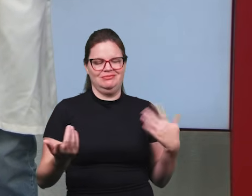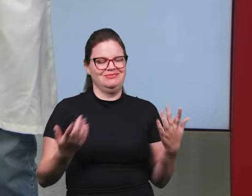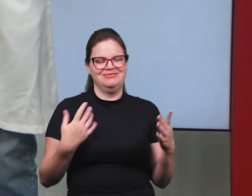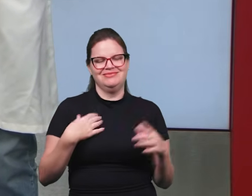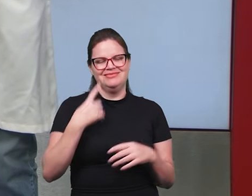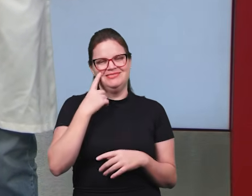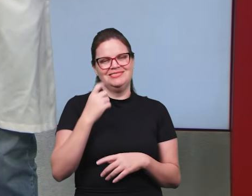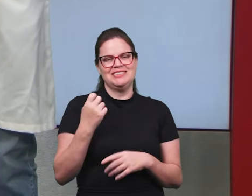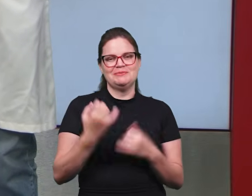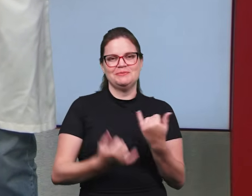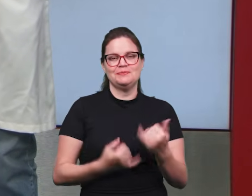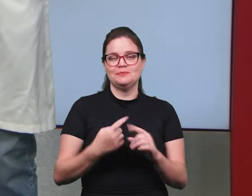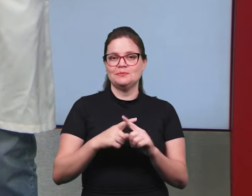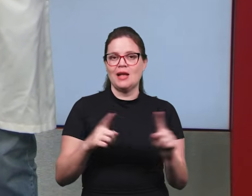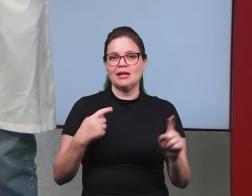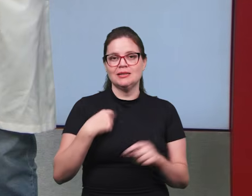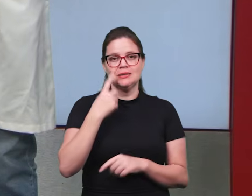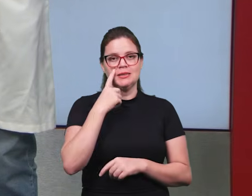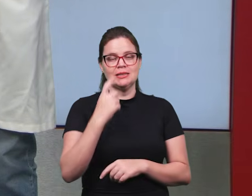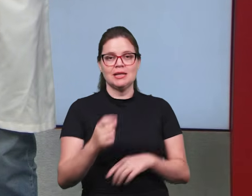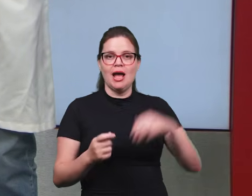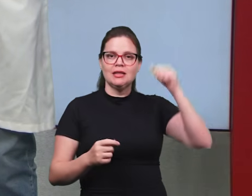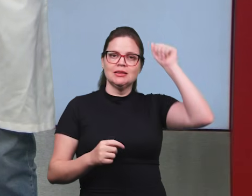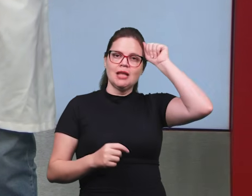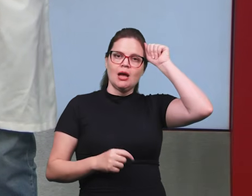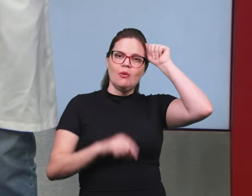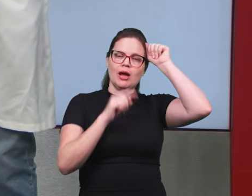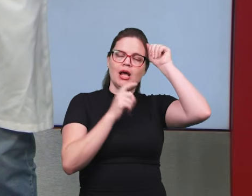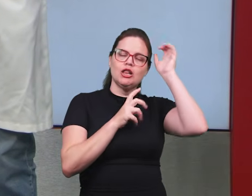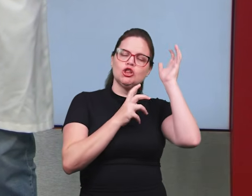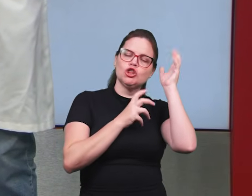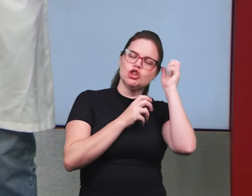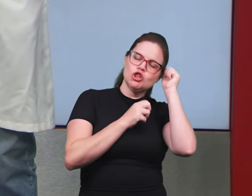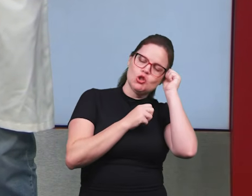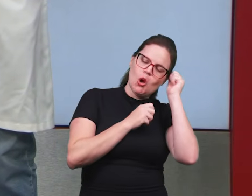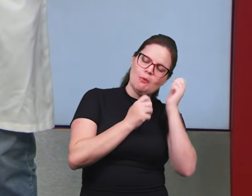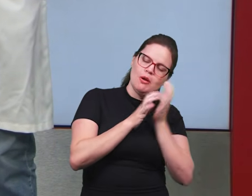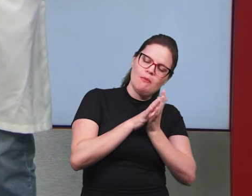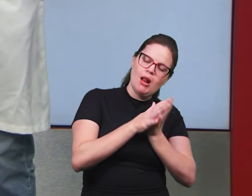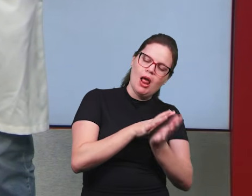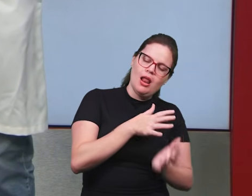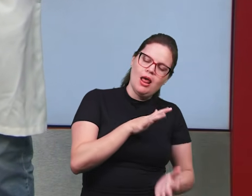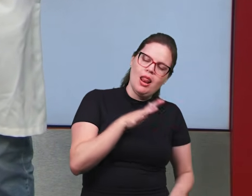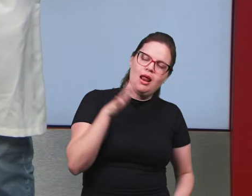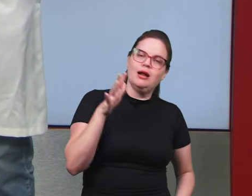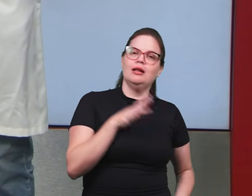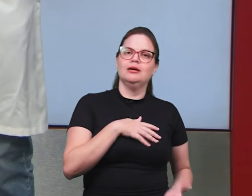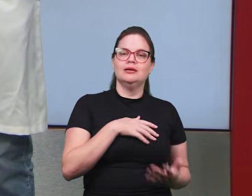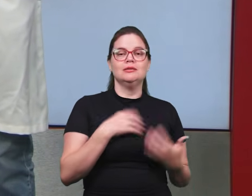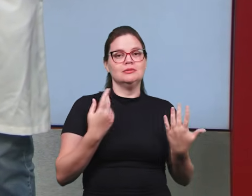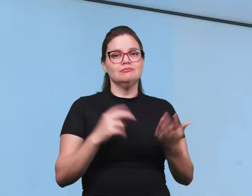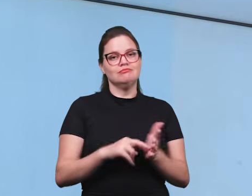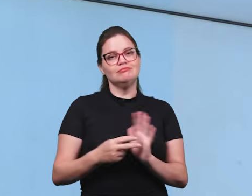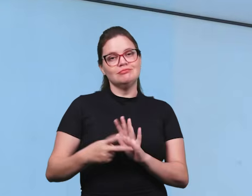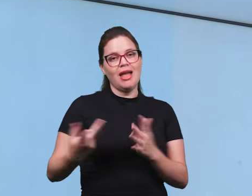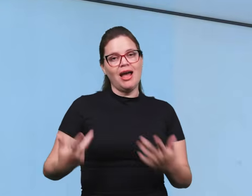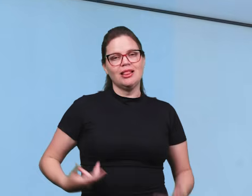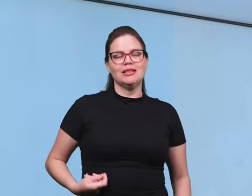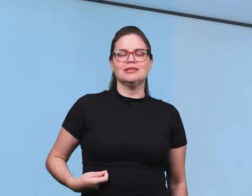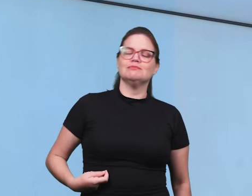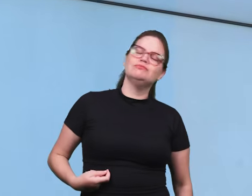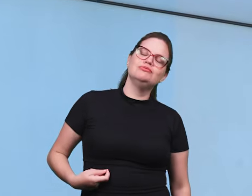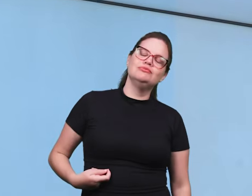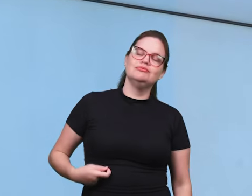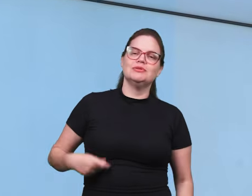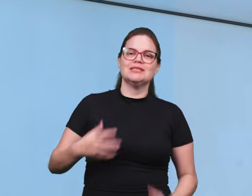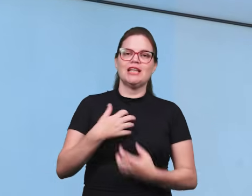que interessante, Deus fez Adão cair num sono profundo, né? Isso fala muito do que é a anestesia, né? Então, a